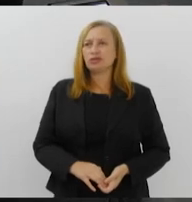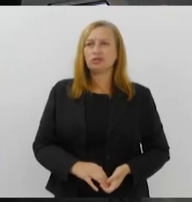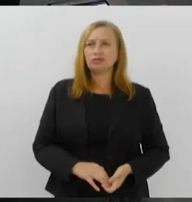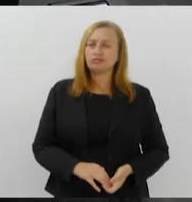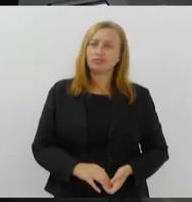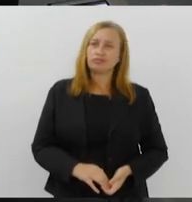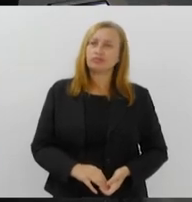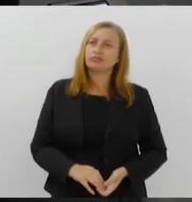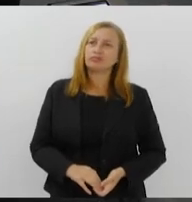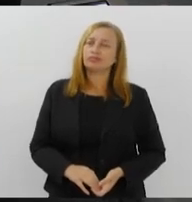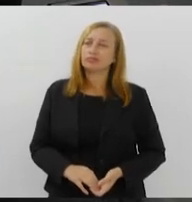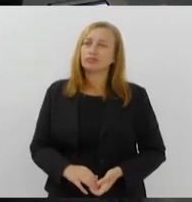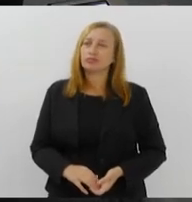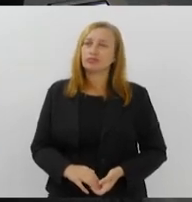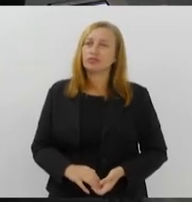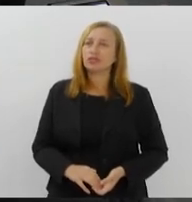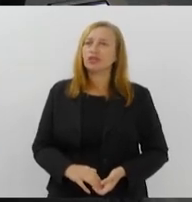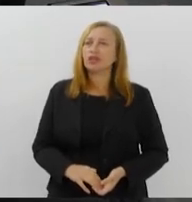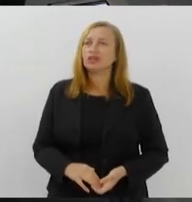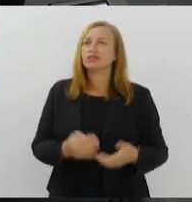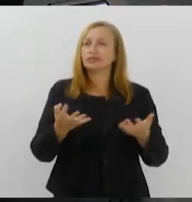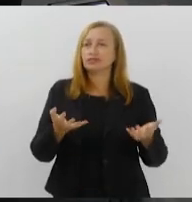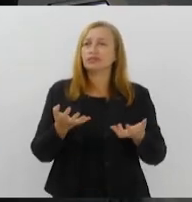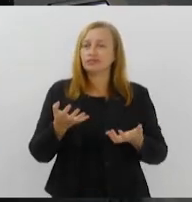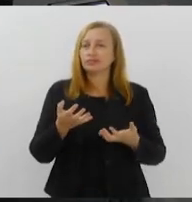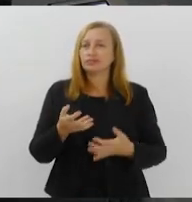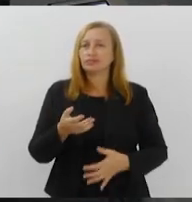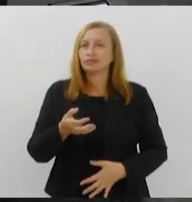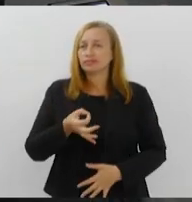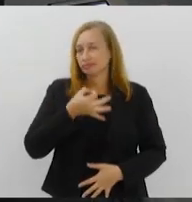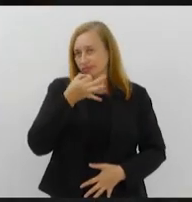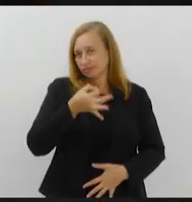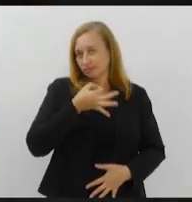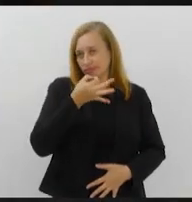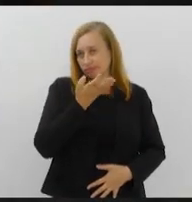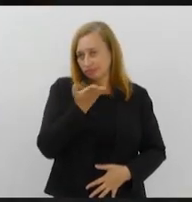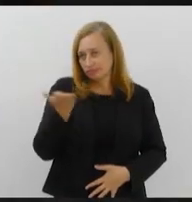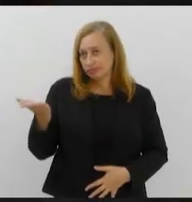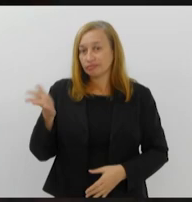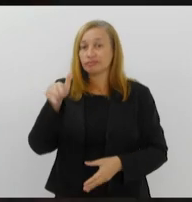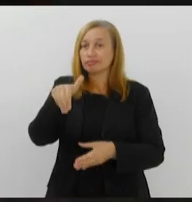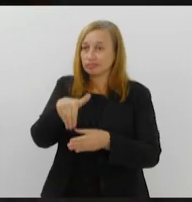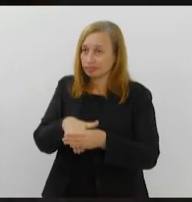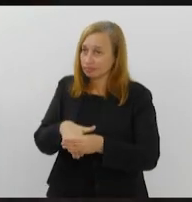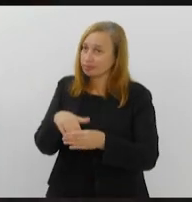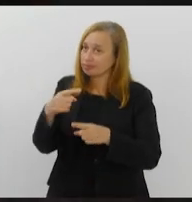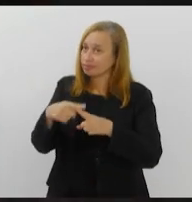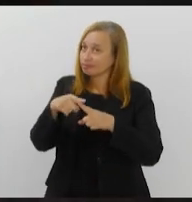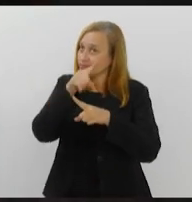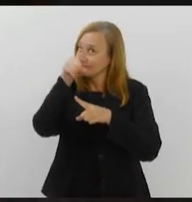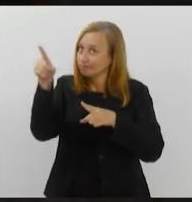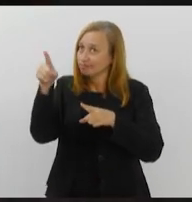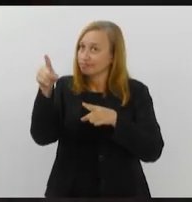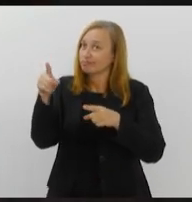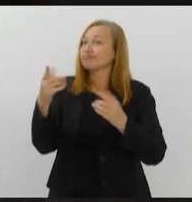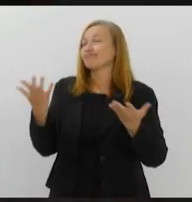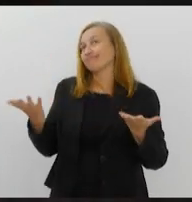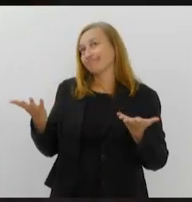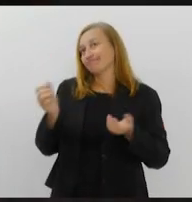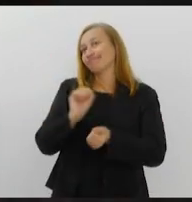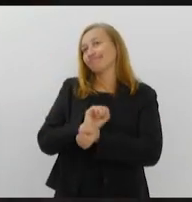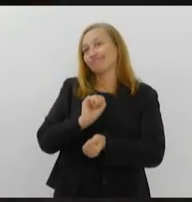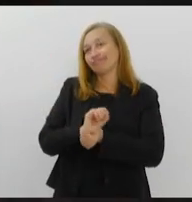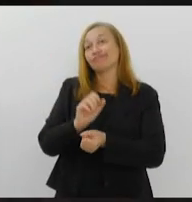Eu queria dar uma sugestão a Vossas Excelências para a gente votar, porque o pessoal está aqui em cima, a